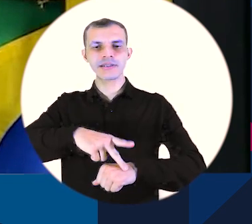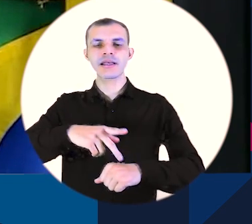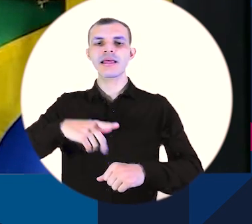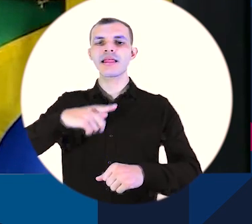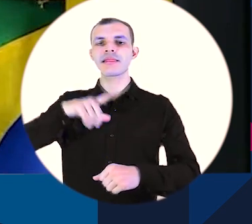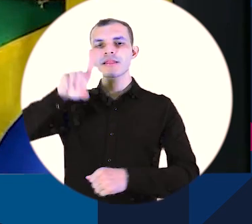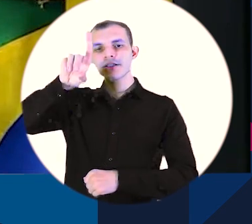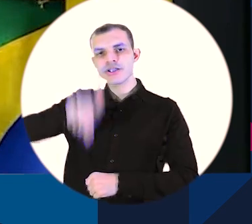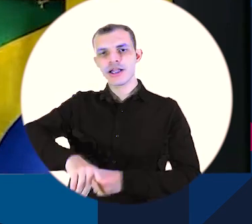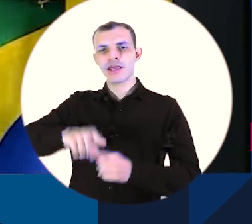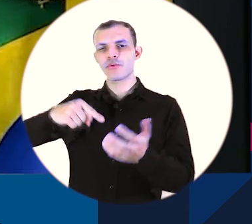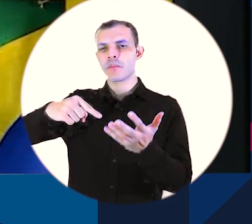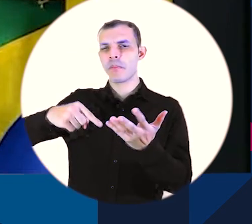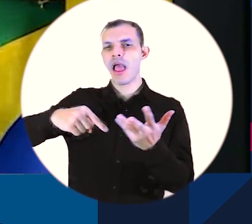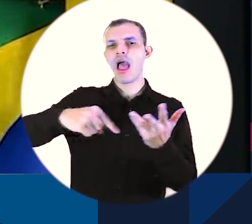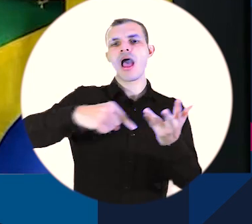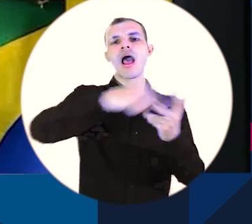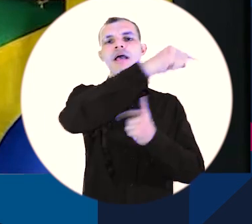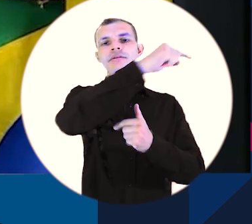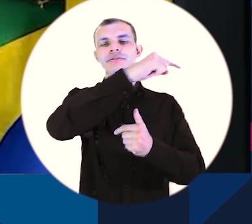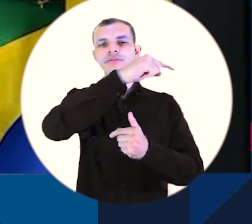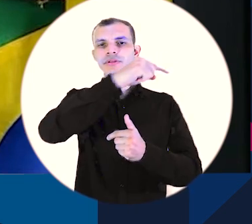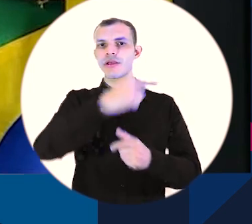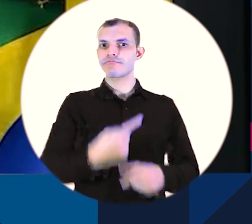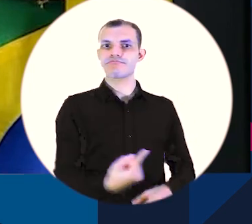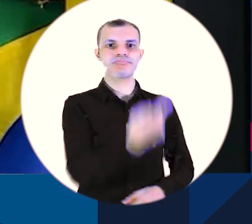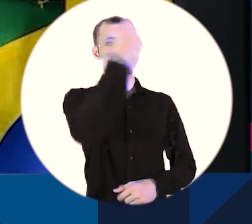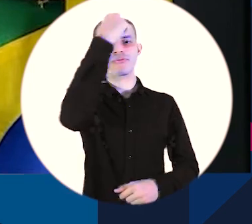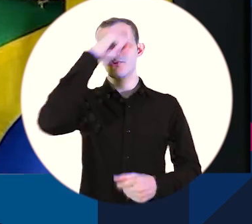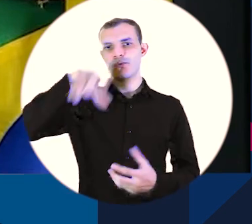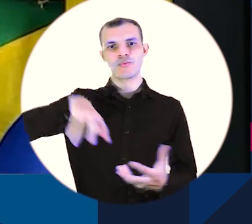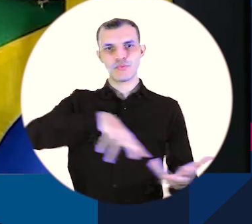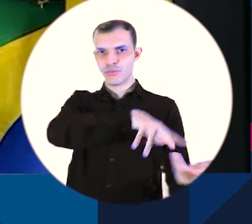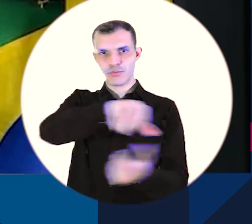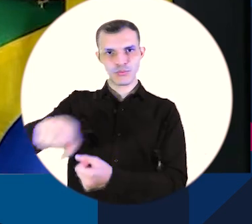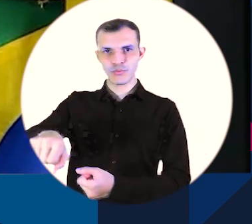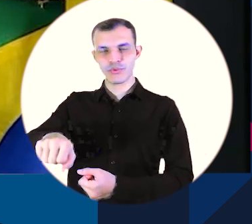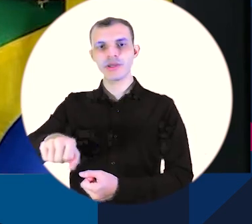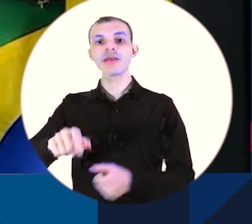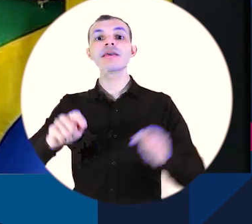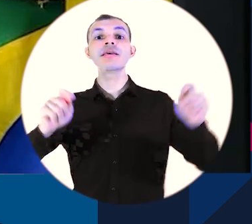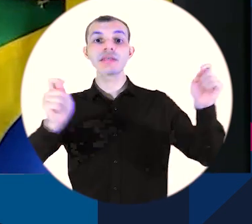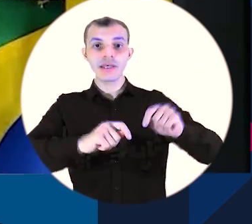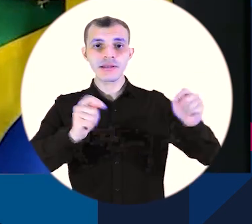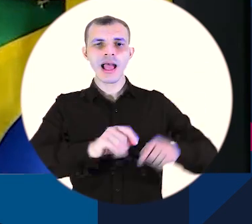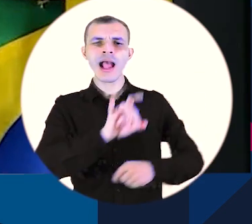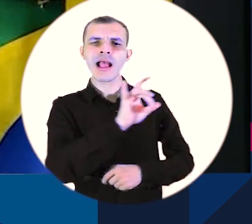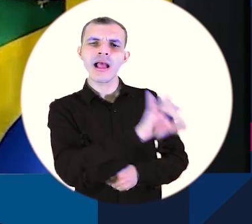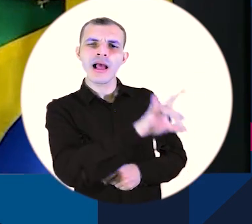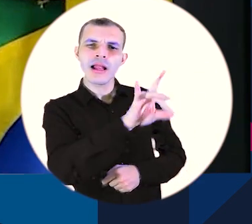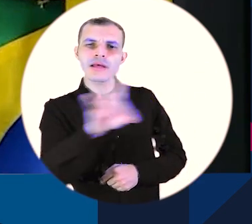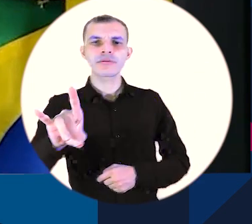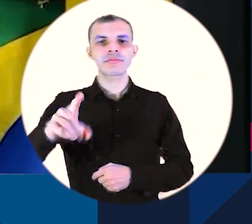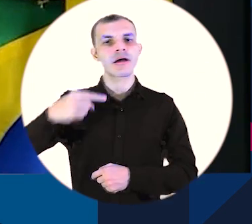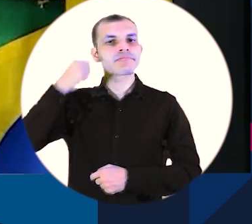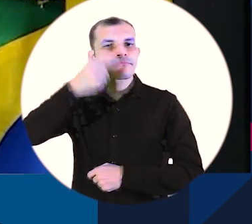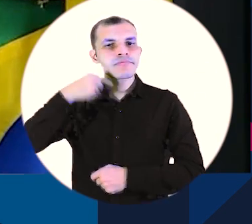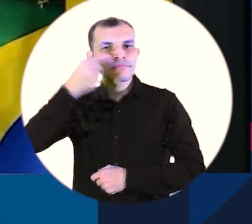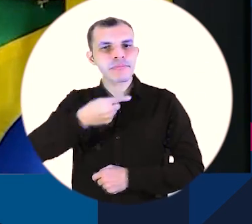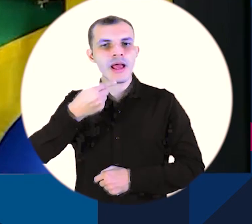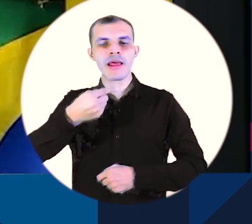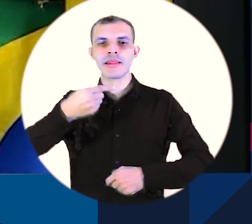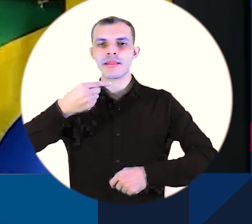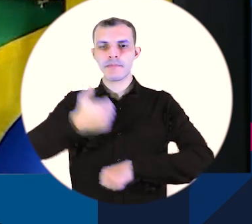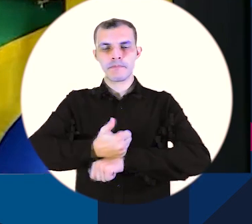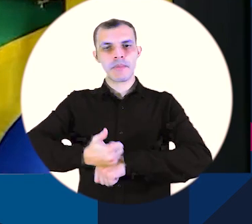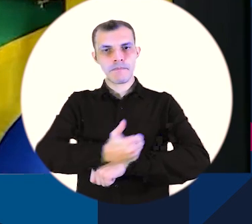país um conjunto de prerrogativas profissionais inédito no mundo, prerrogativas que permitem que cada advogado, que cada